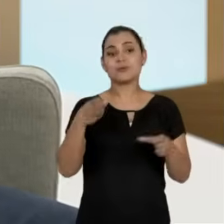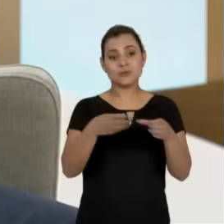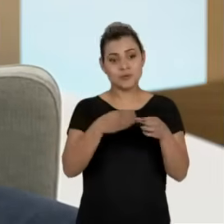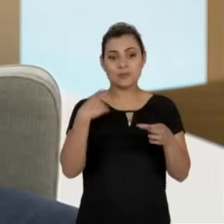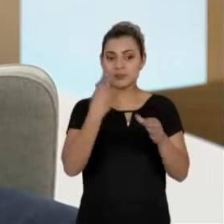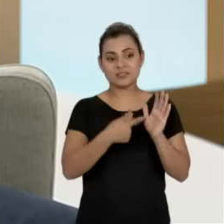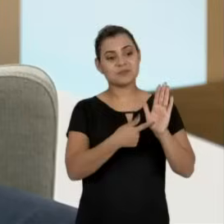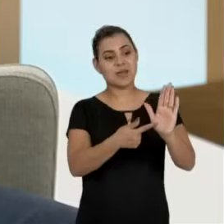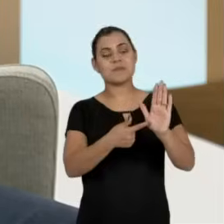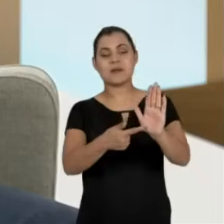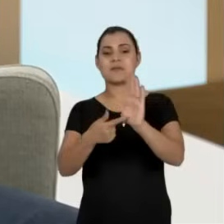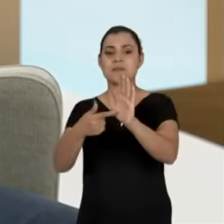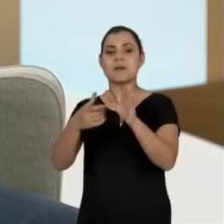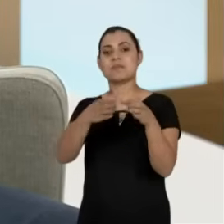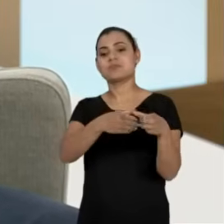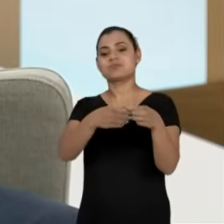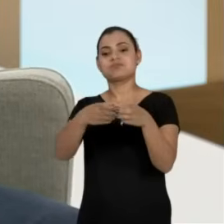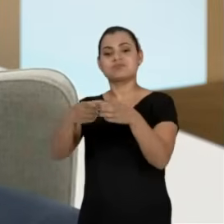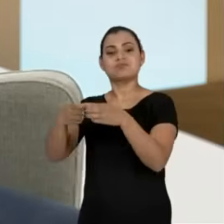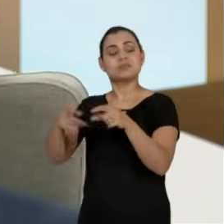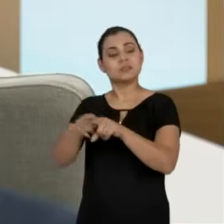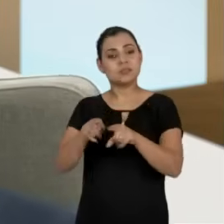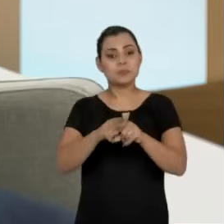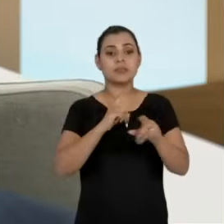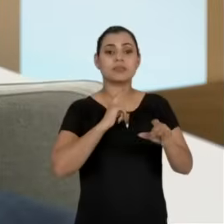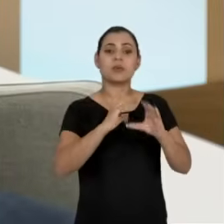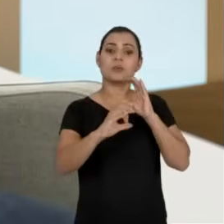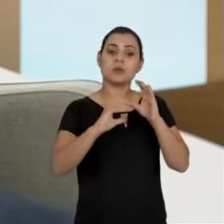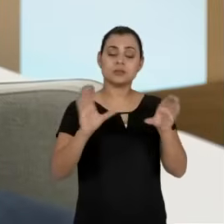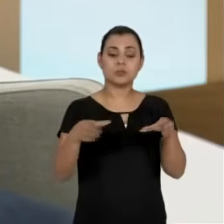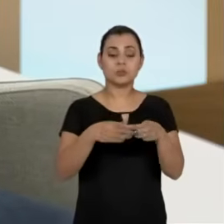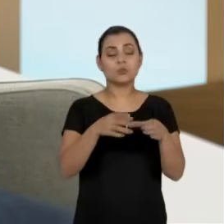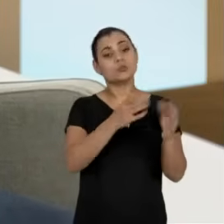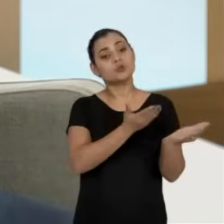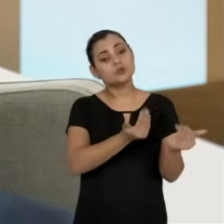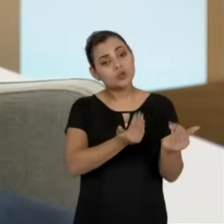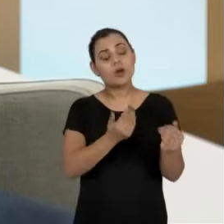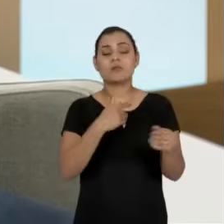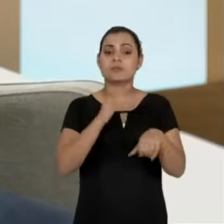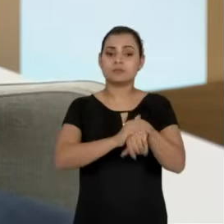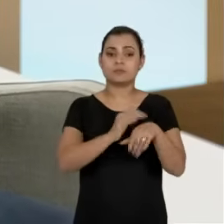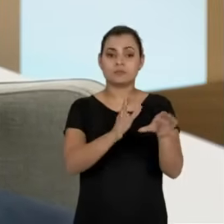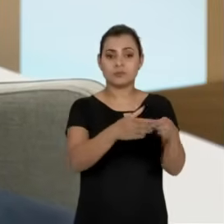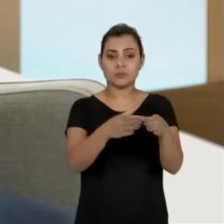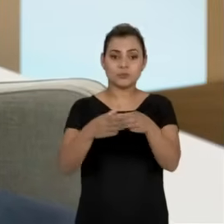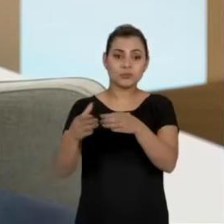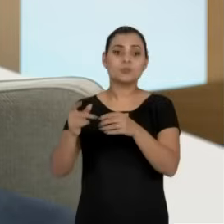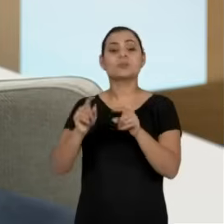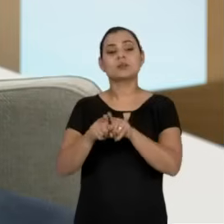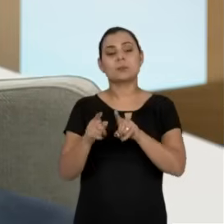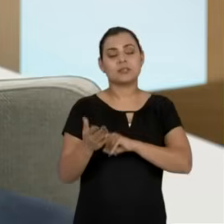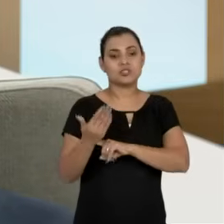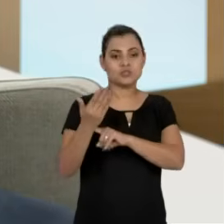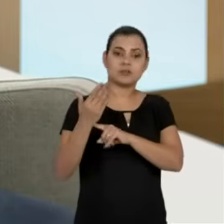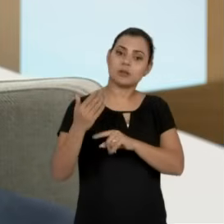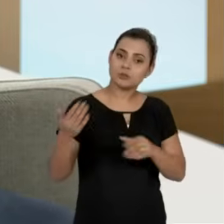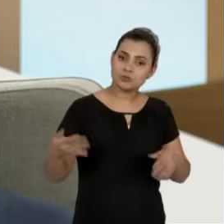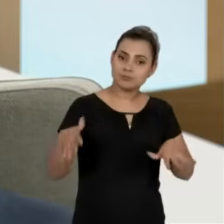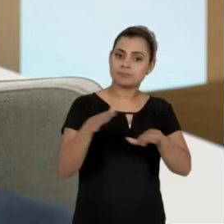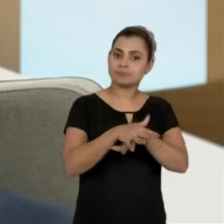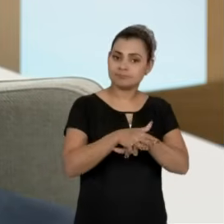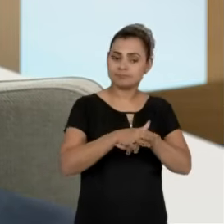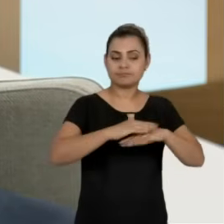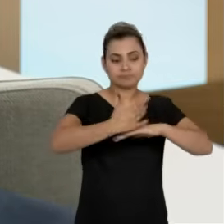faz... E tem a rede Mocoronga de Comunicações, são jovens das próprias comunidades. A gente trabalha muito com inclusão digital,